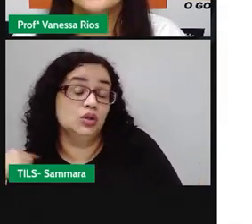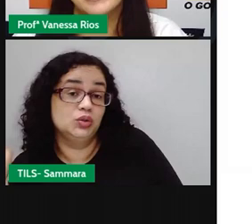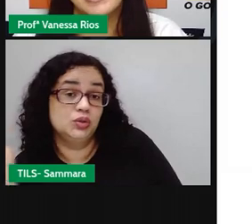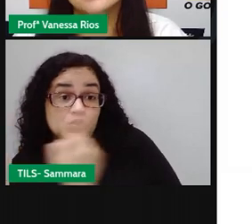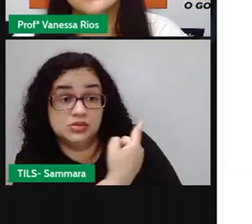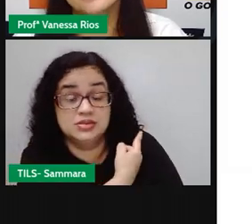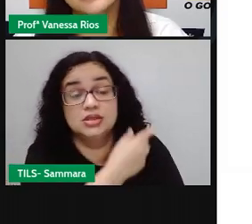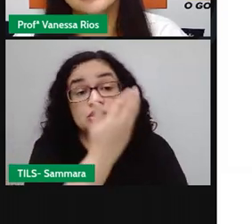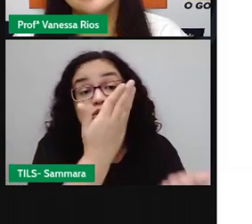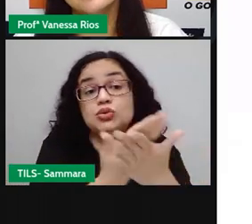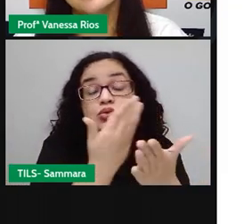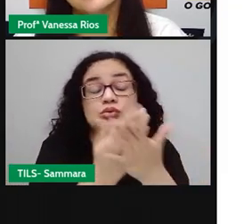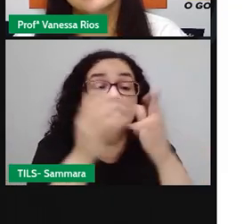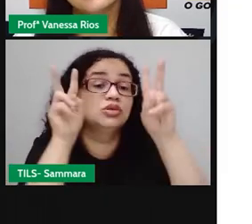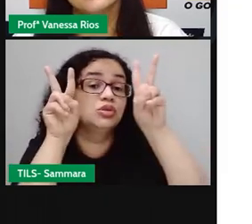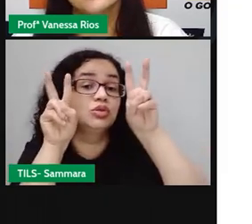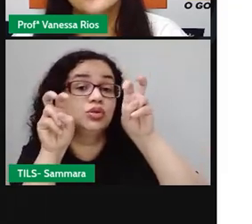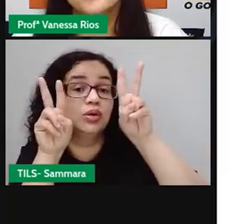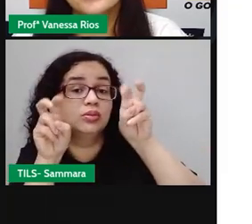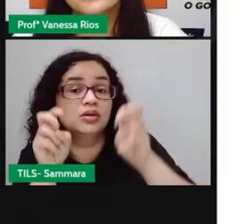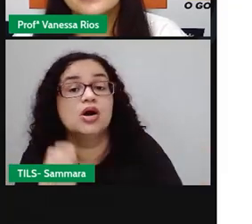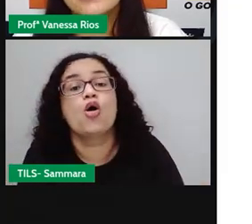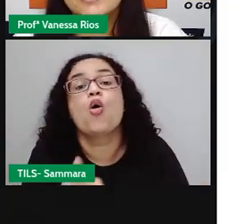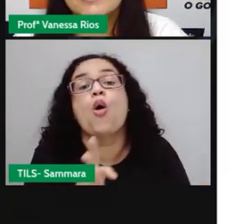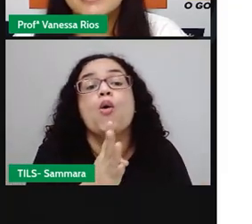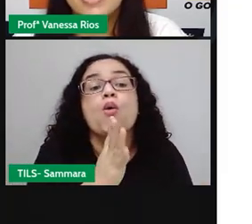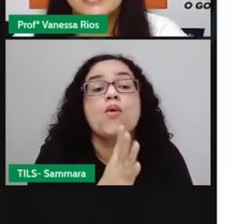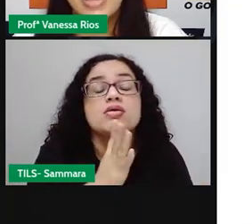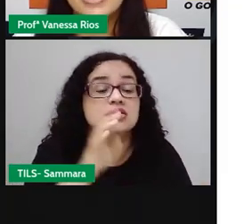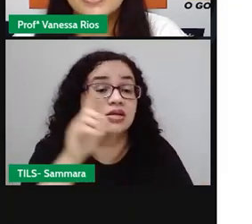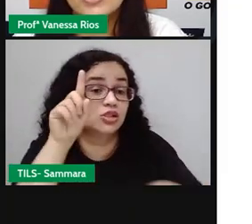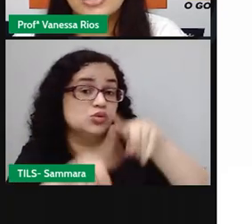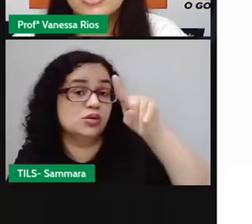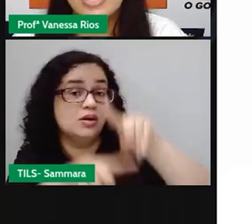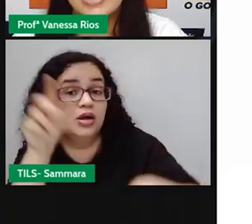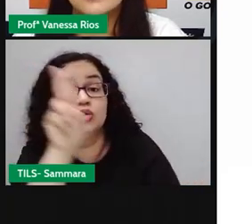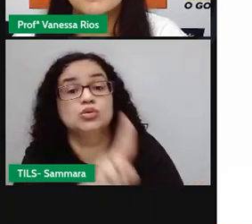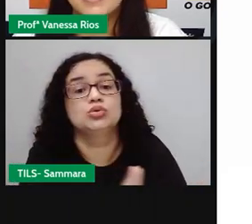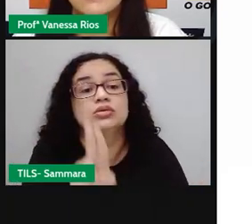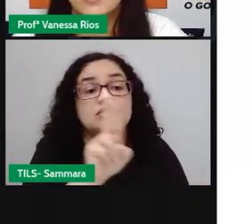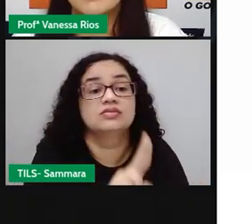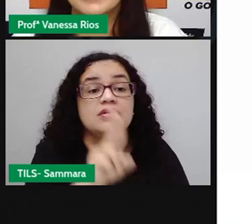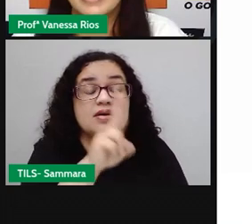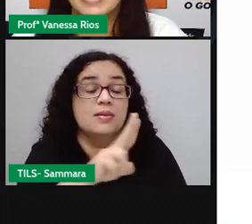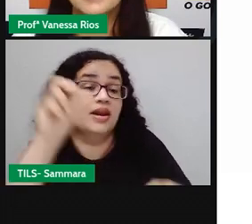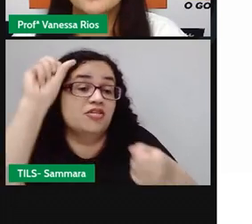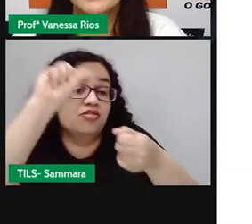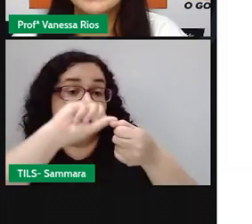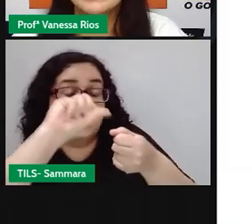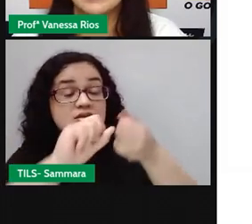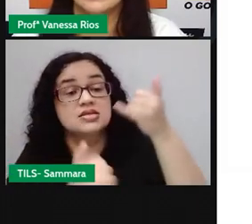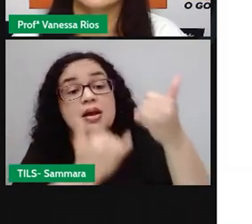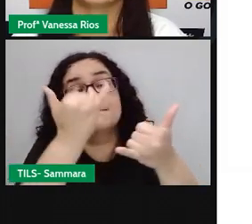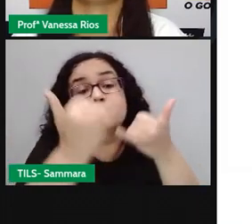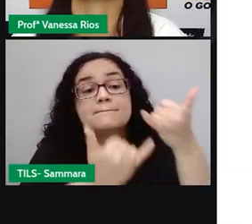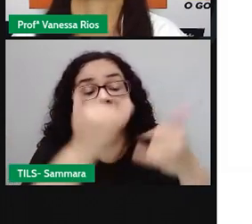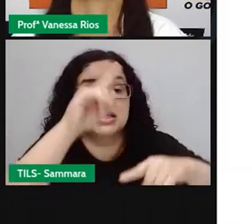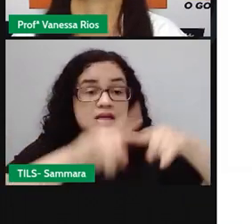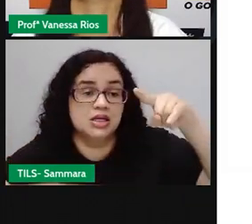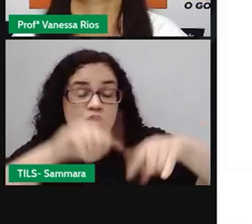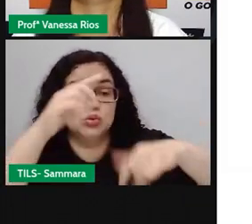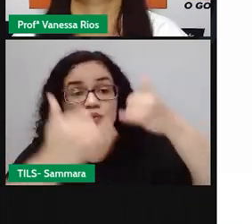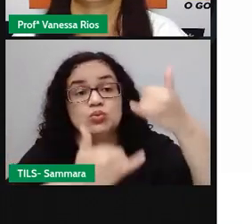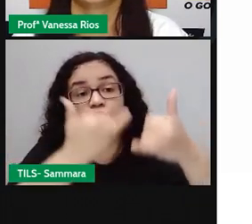vamos estudar sobre conhecendo os materiais utilizados para fabricar